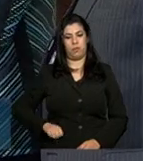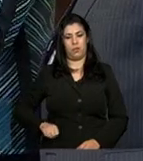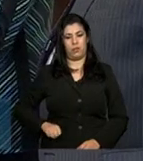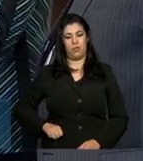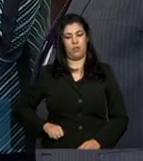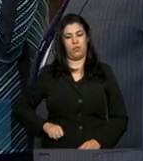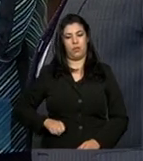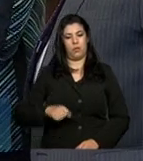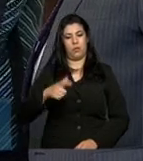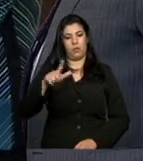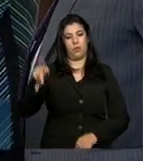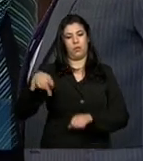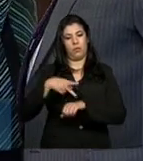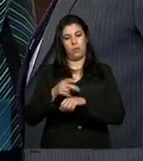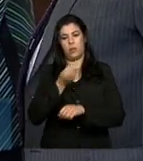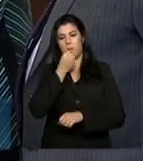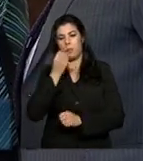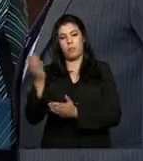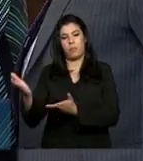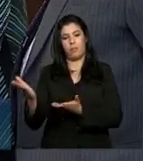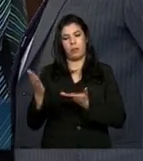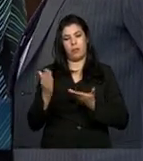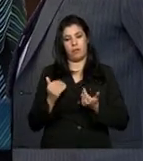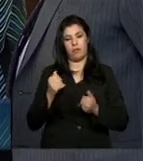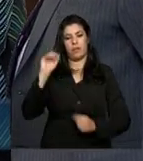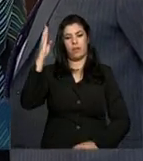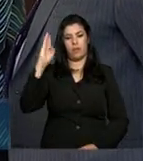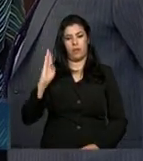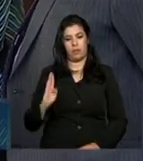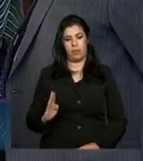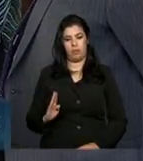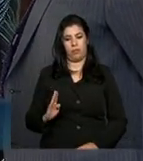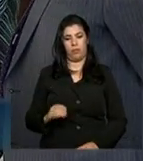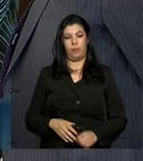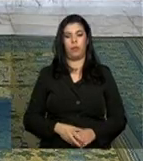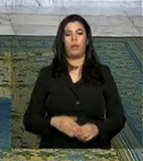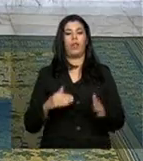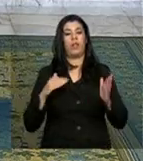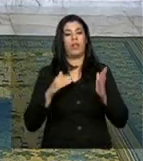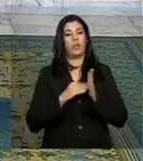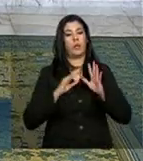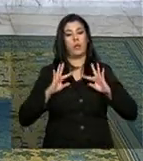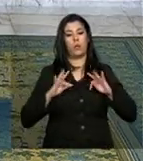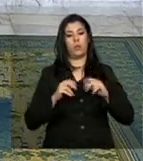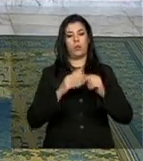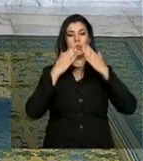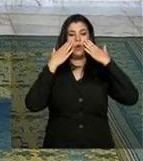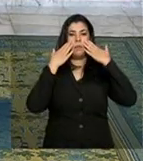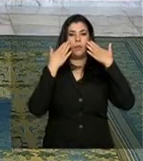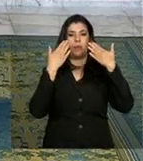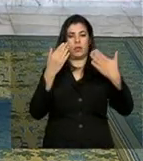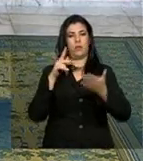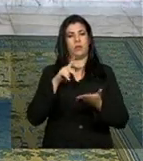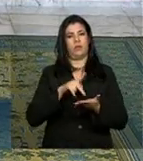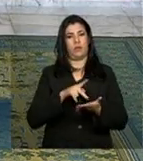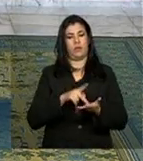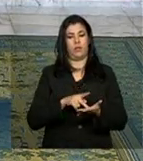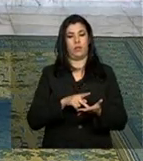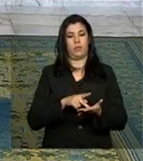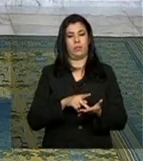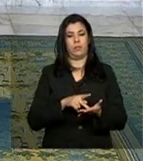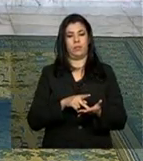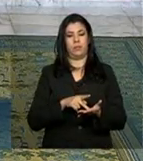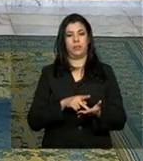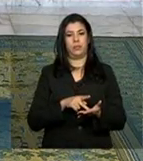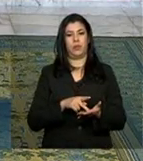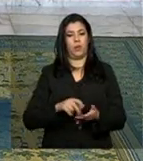desejando boas-vindas ao país. Até essa apresentação, até essa cerimônia oficial, o Brasil, o